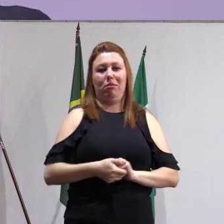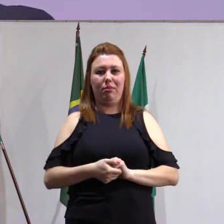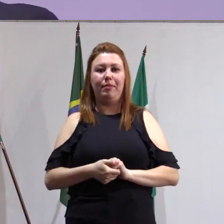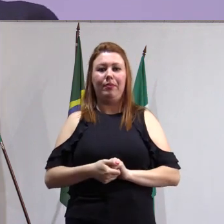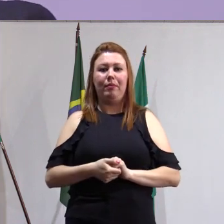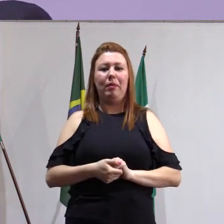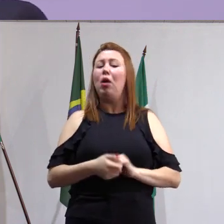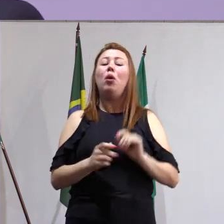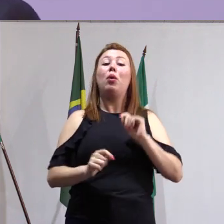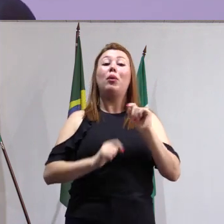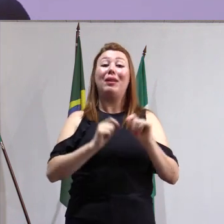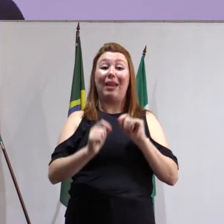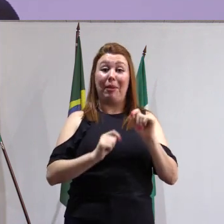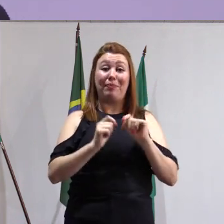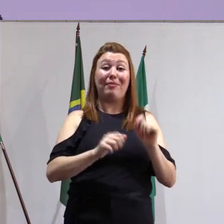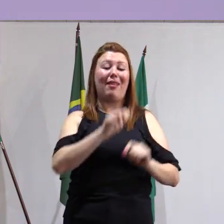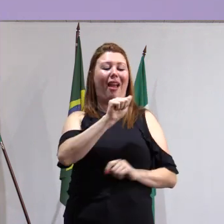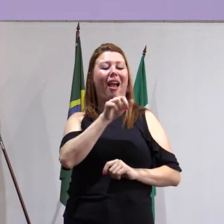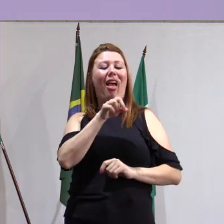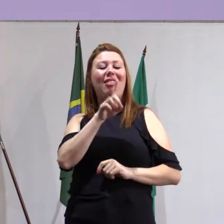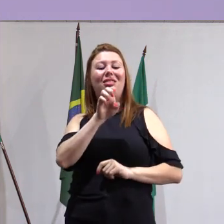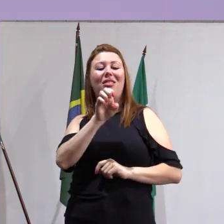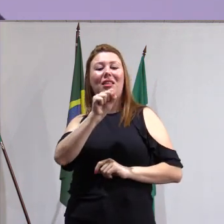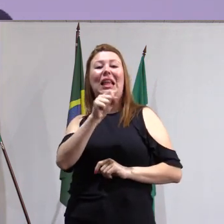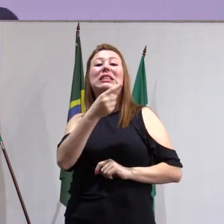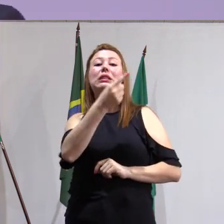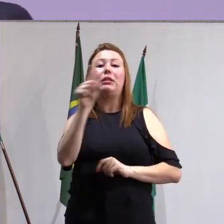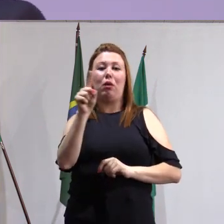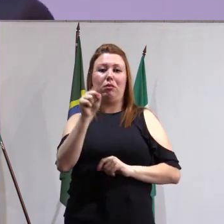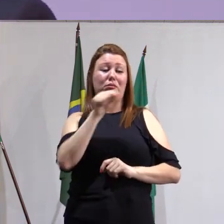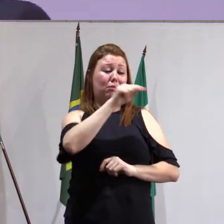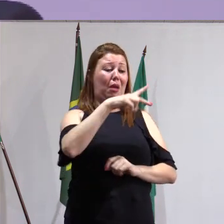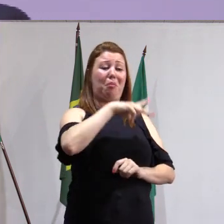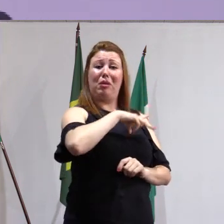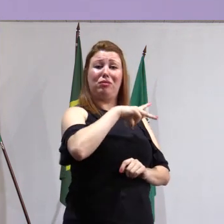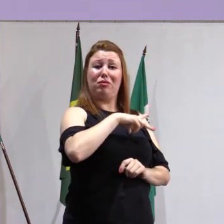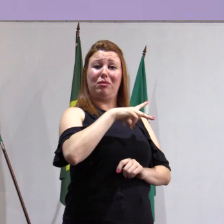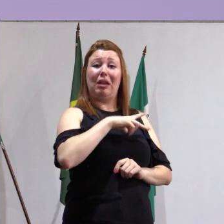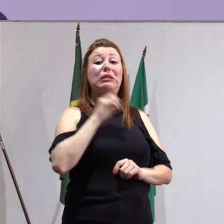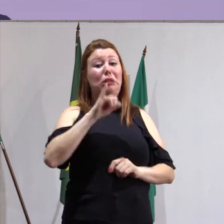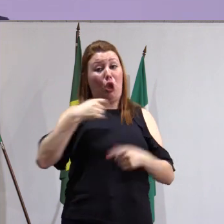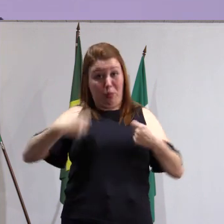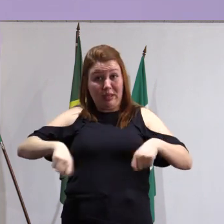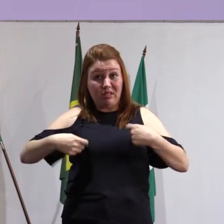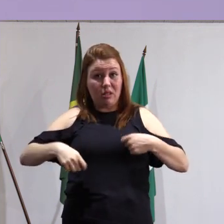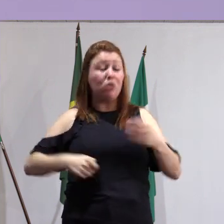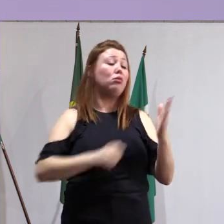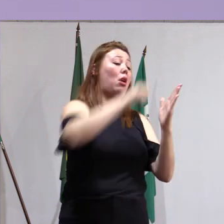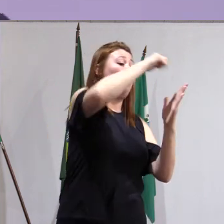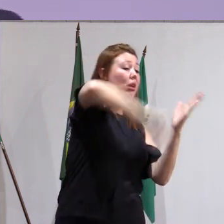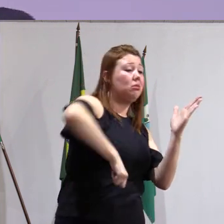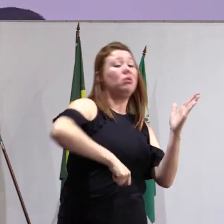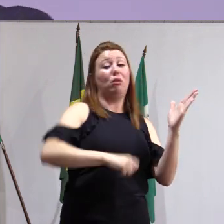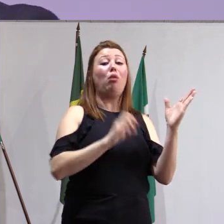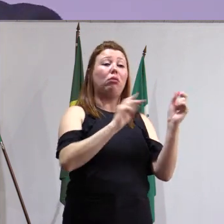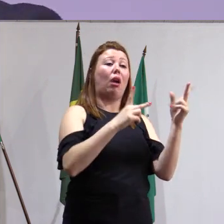isso? Contrato de adesão é um contrato eminentemente privado. Eu assino quando eu preciso e eu adiro à vontade do